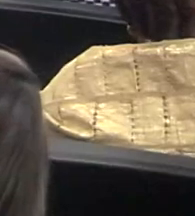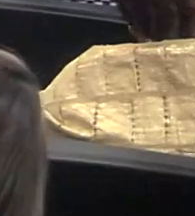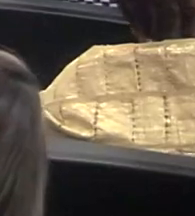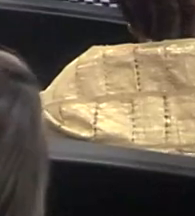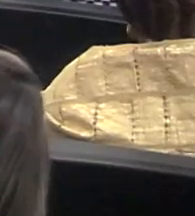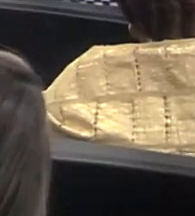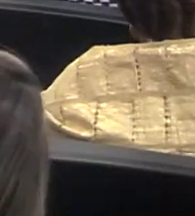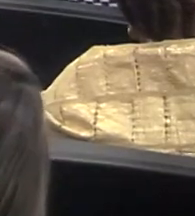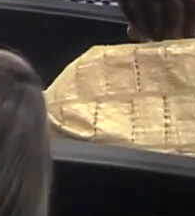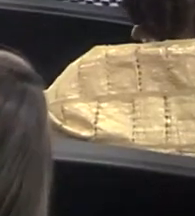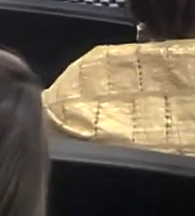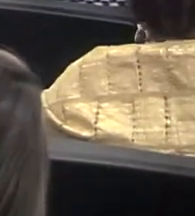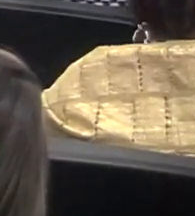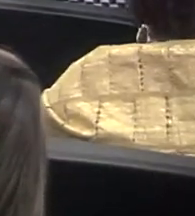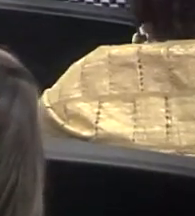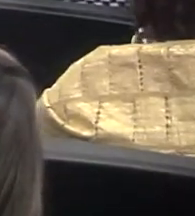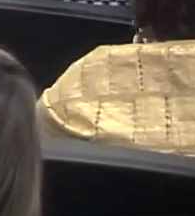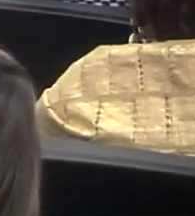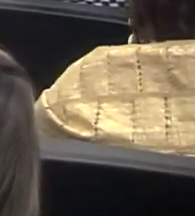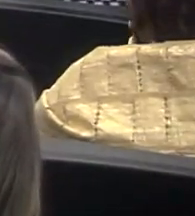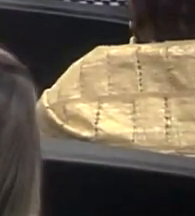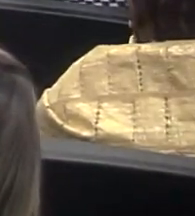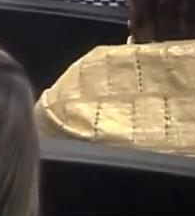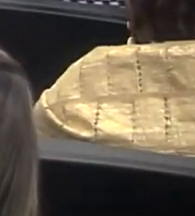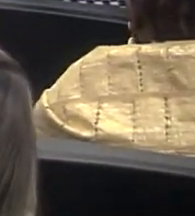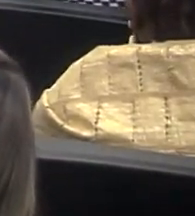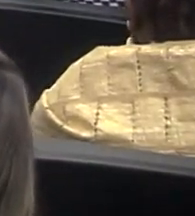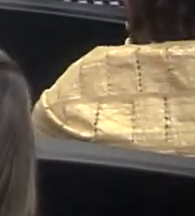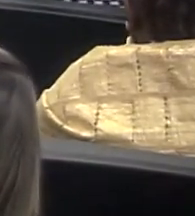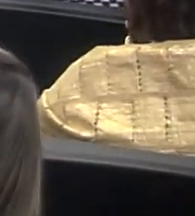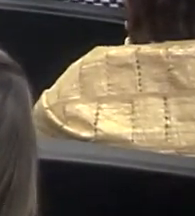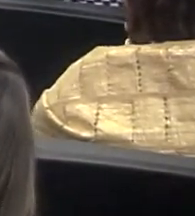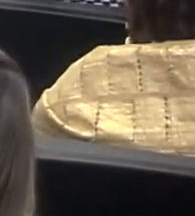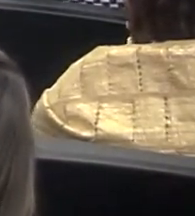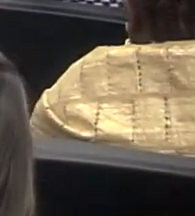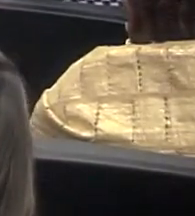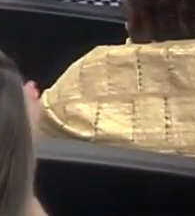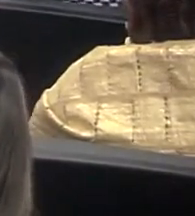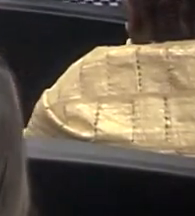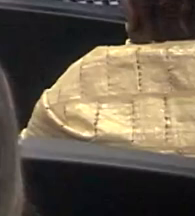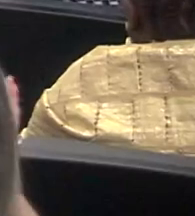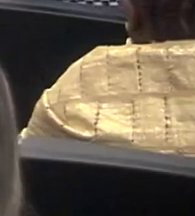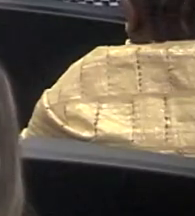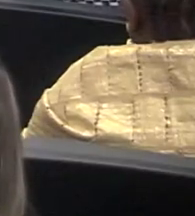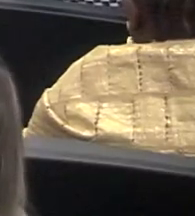iboru ibotiche. Ire, ire,